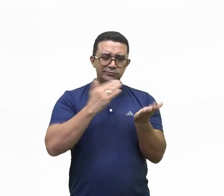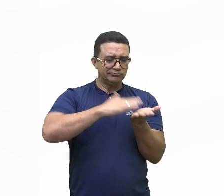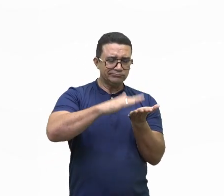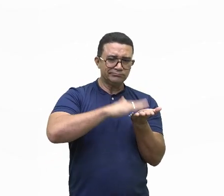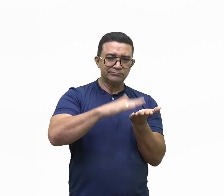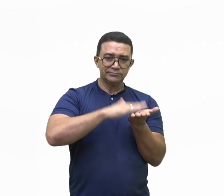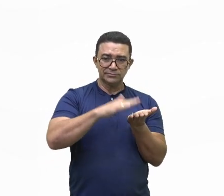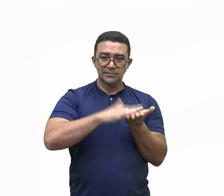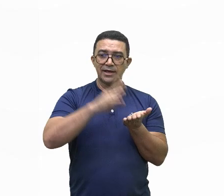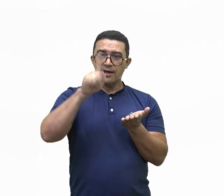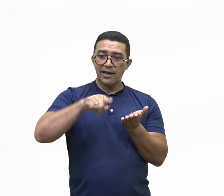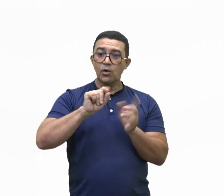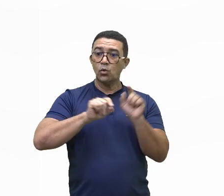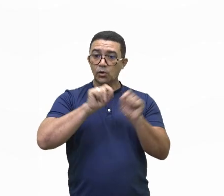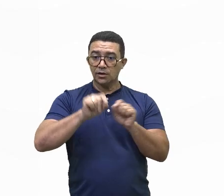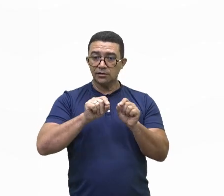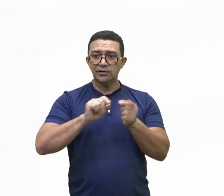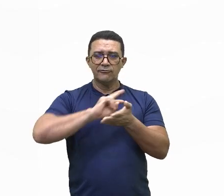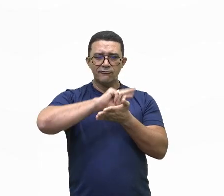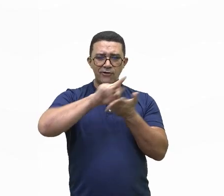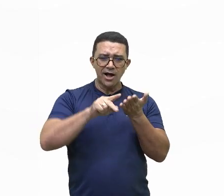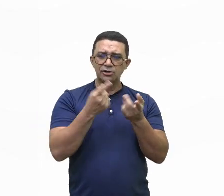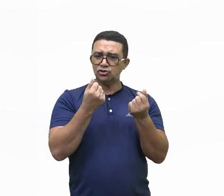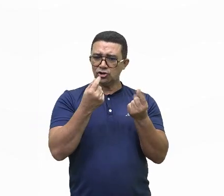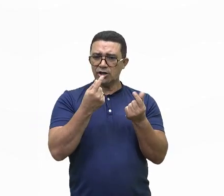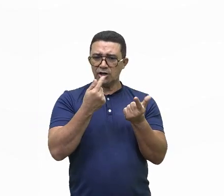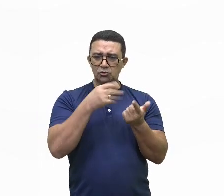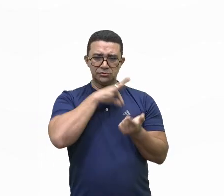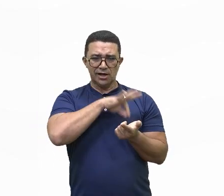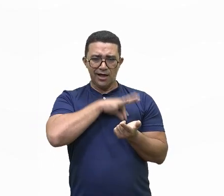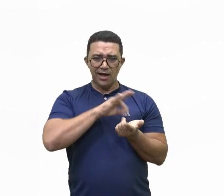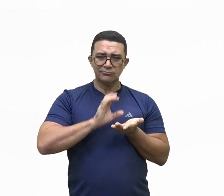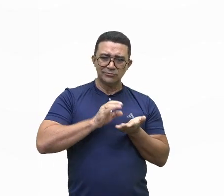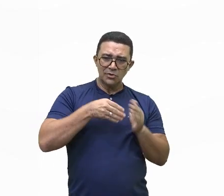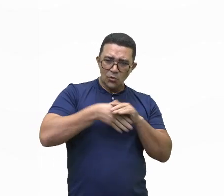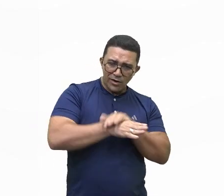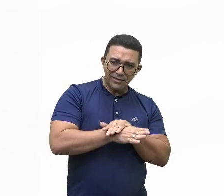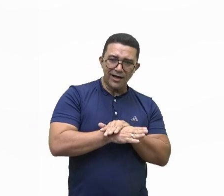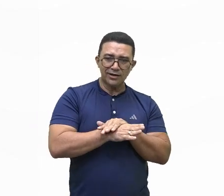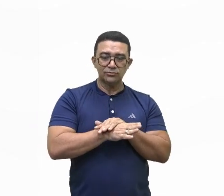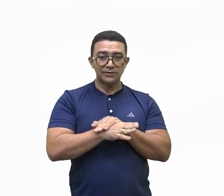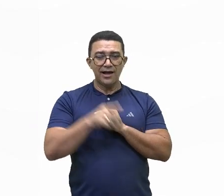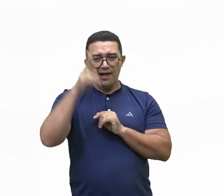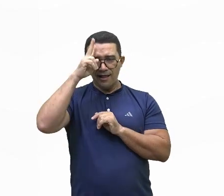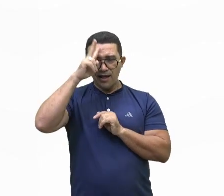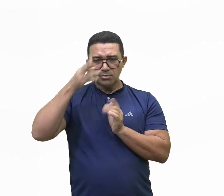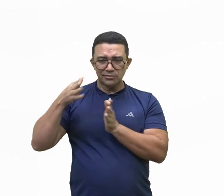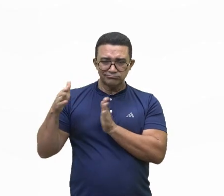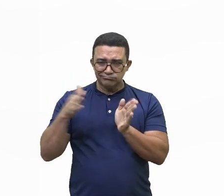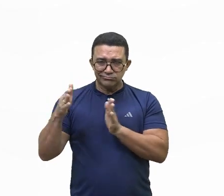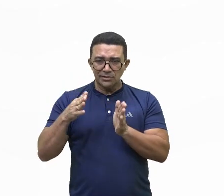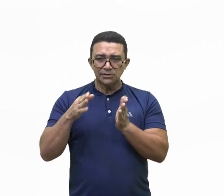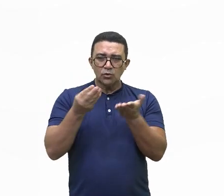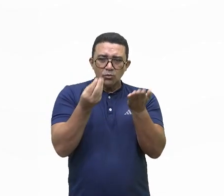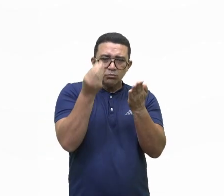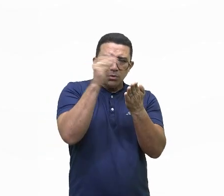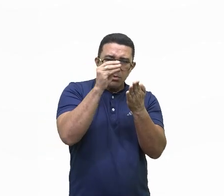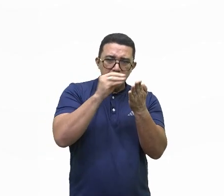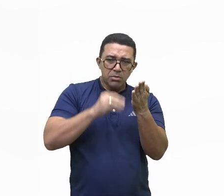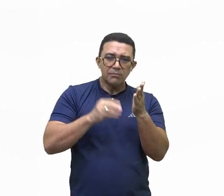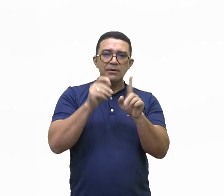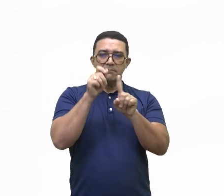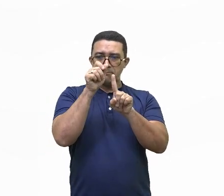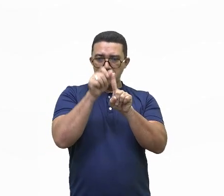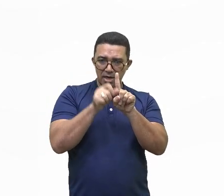desperdício consiste em estimar as receitas e as despesas do período. Lembram lá que eu falei? Anotar mensalmente o que